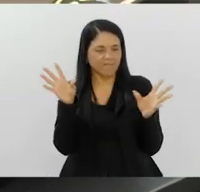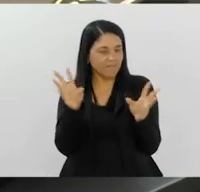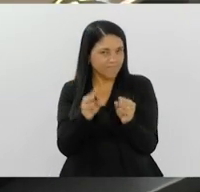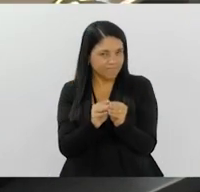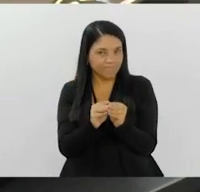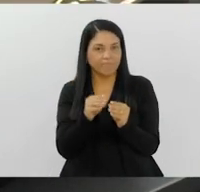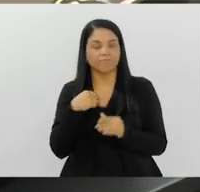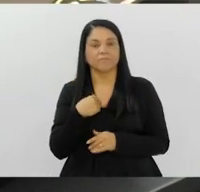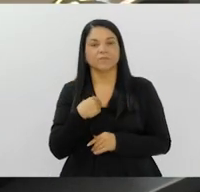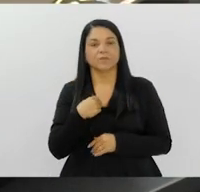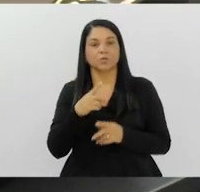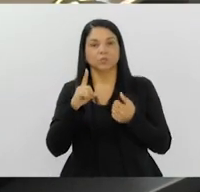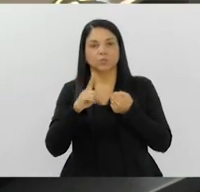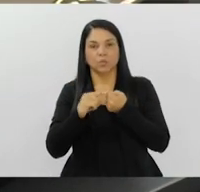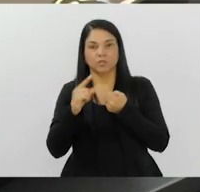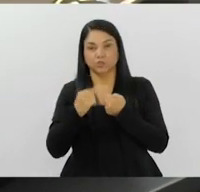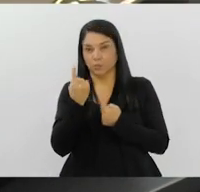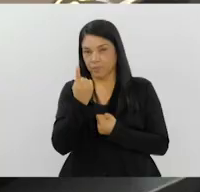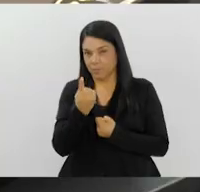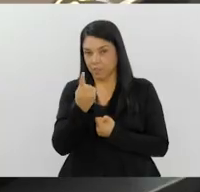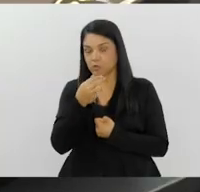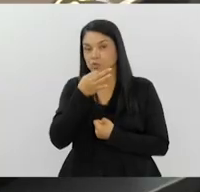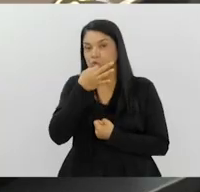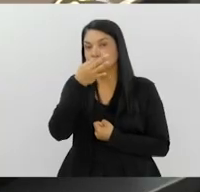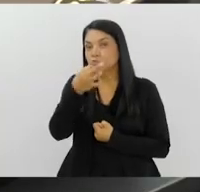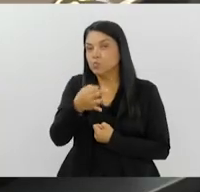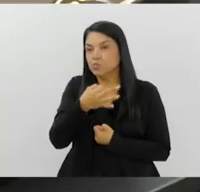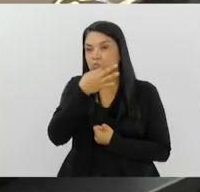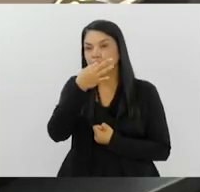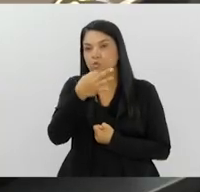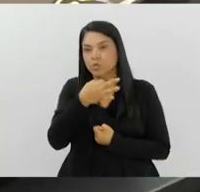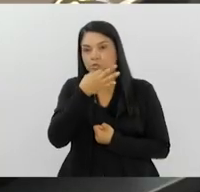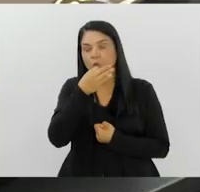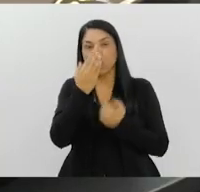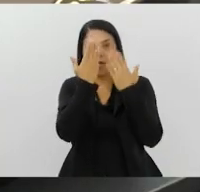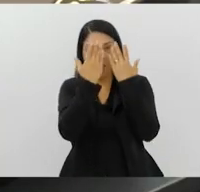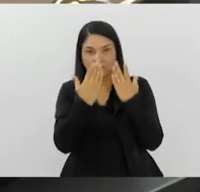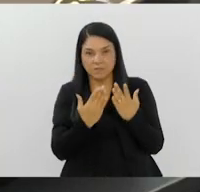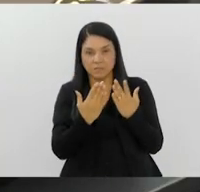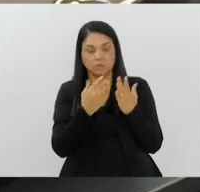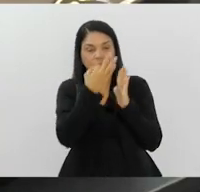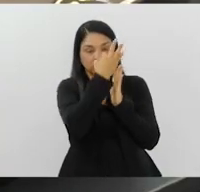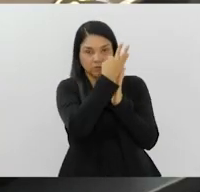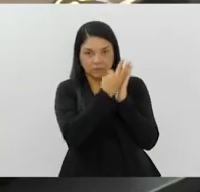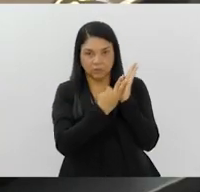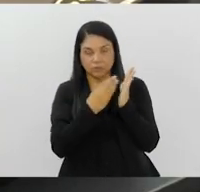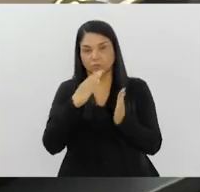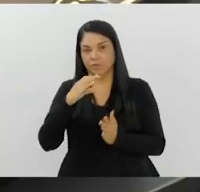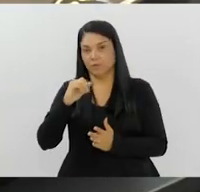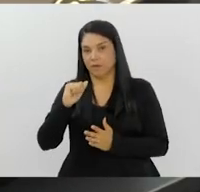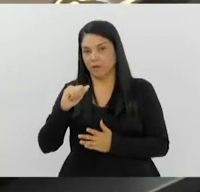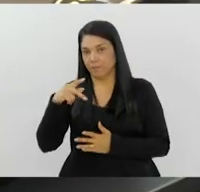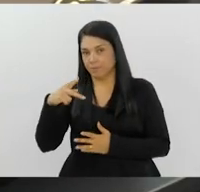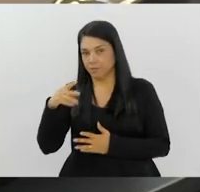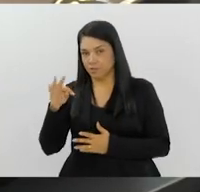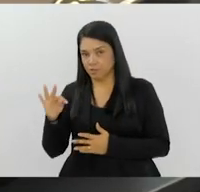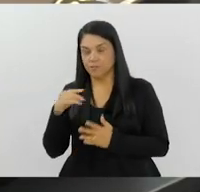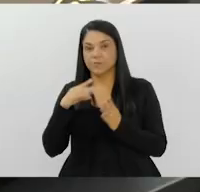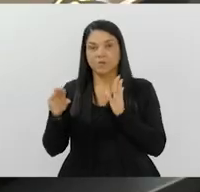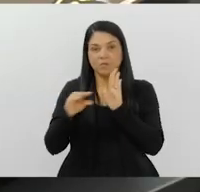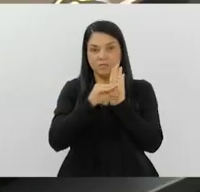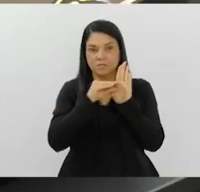muito tempo no artigo primeiro a gente deu uma sugestão de revisão textual só da do caput e nós inserimos um parágrafo